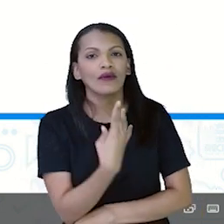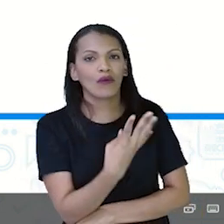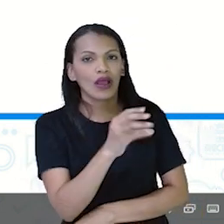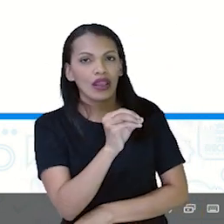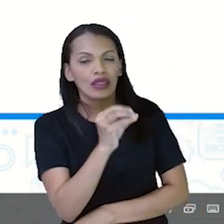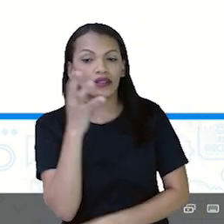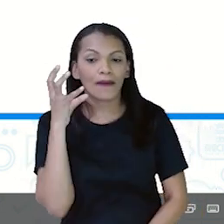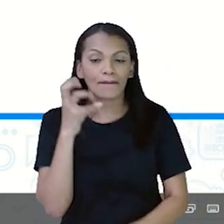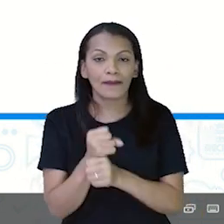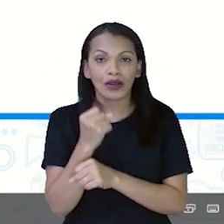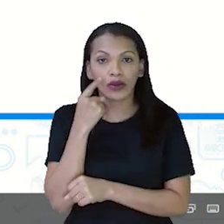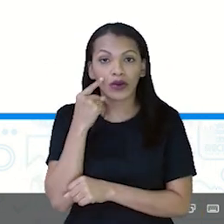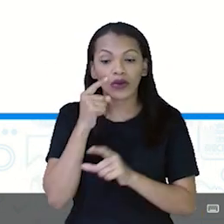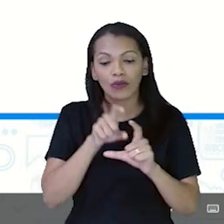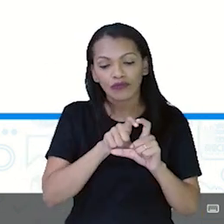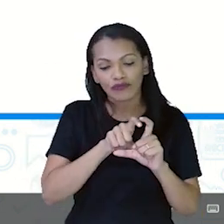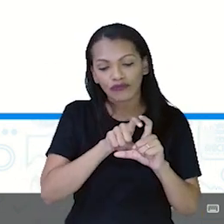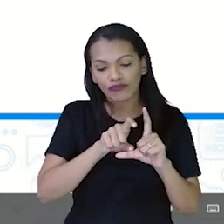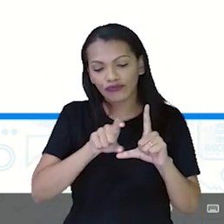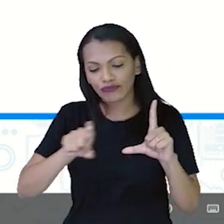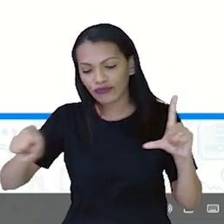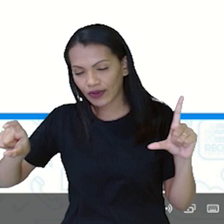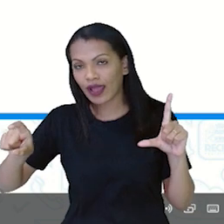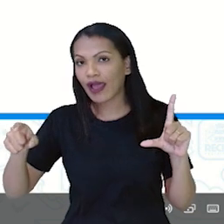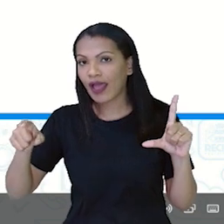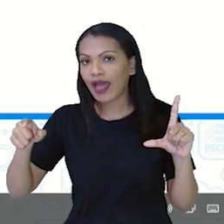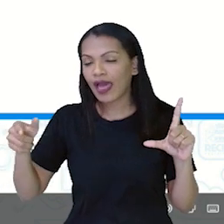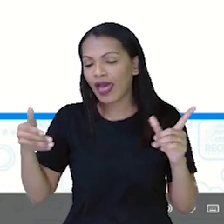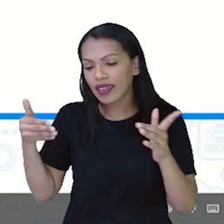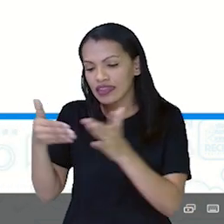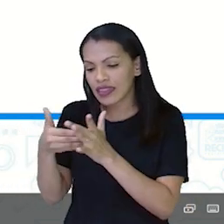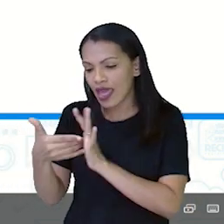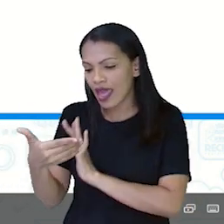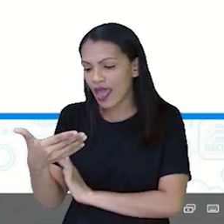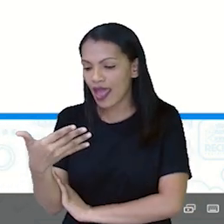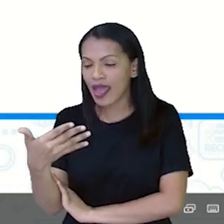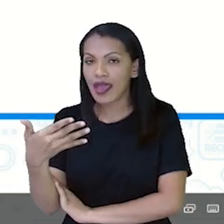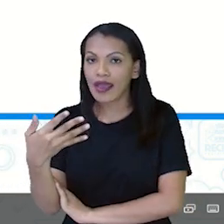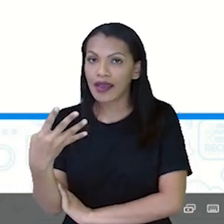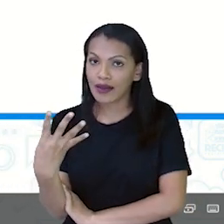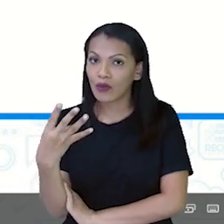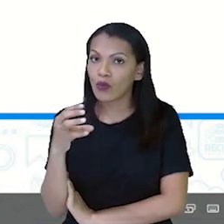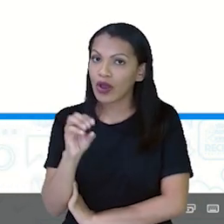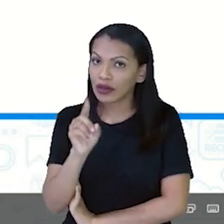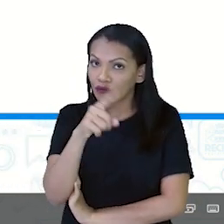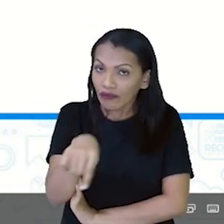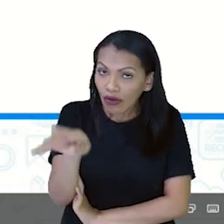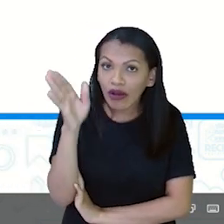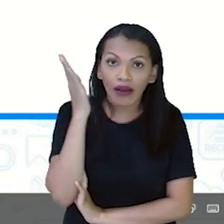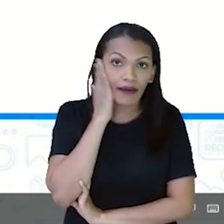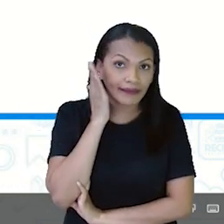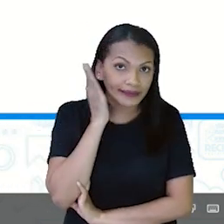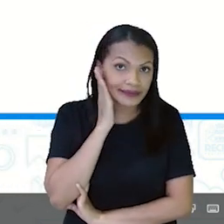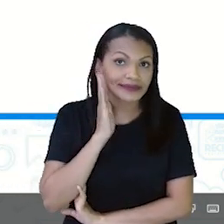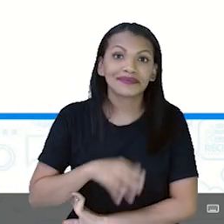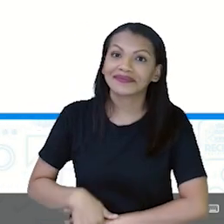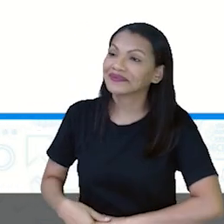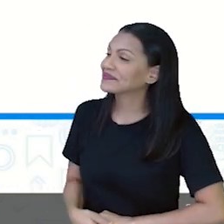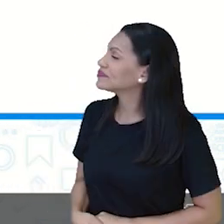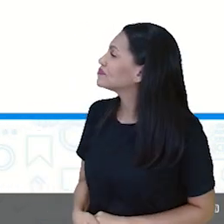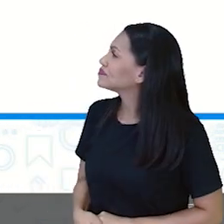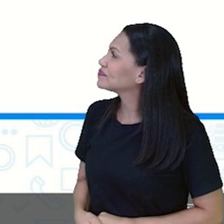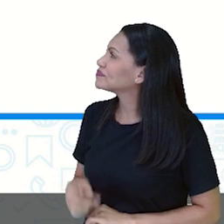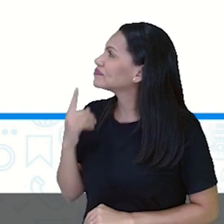vertical, ela tá indo até o número do 40. Compreenderam essa aí? Vamos ver o